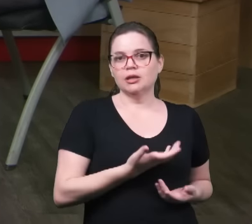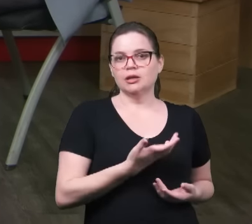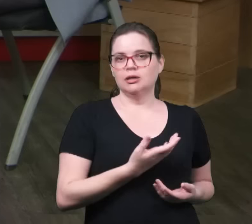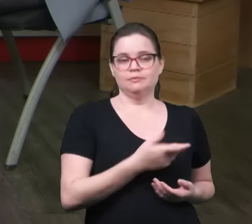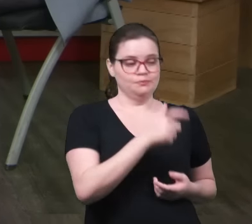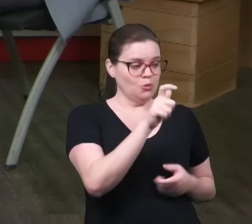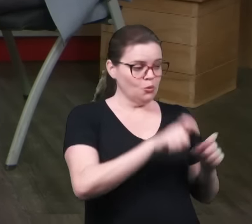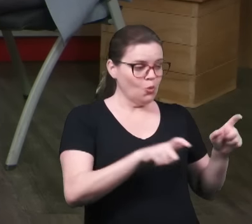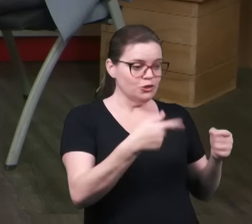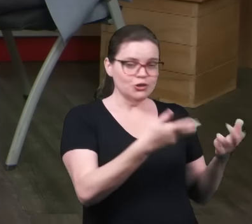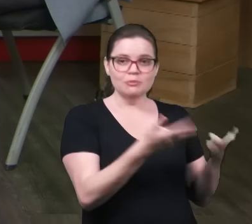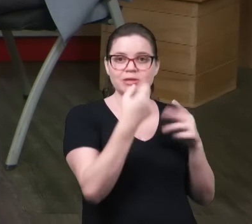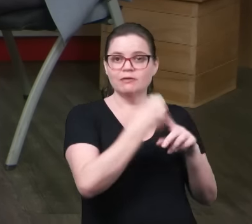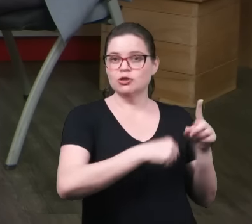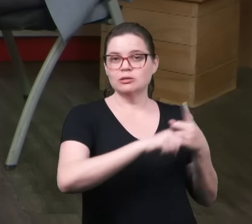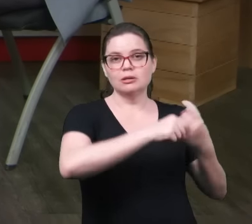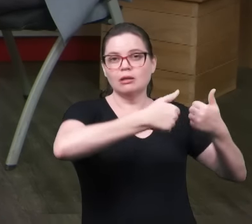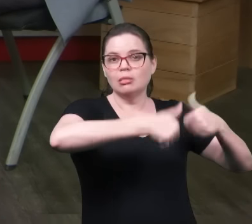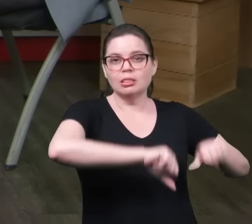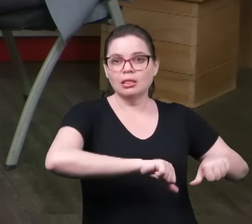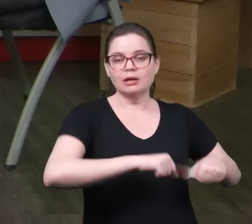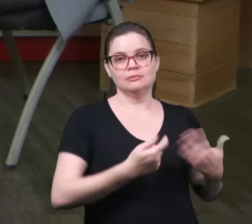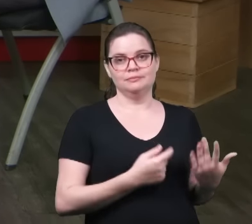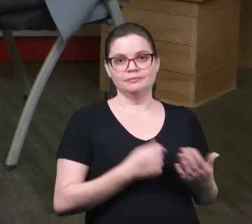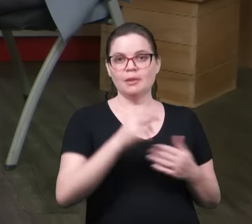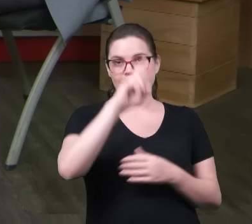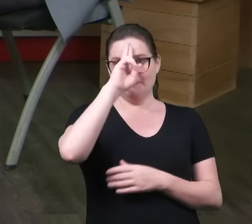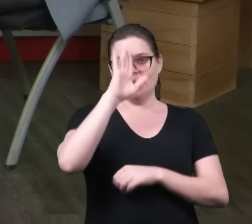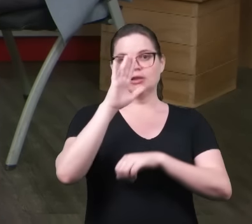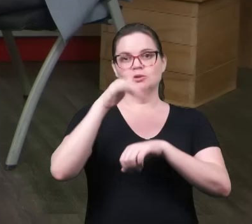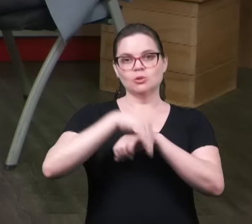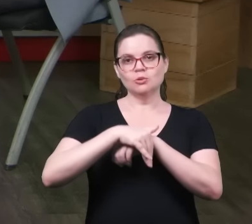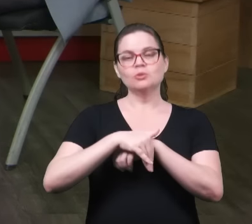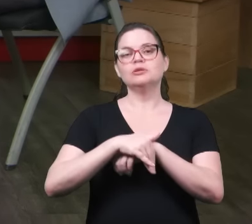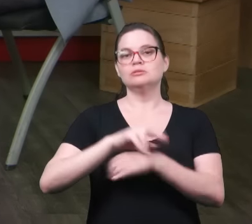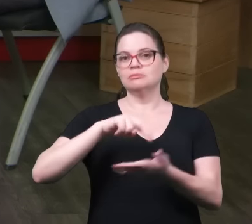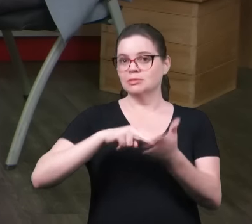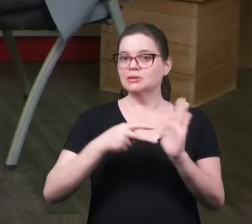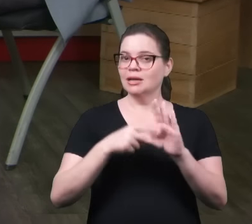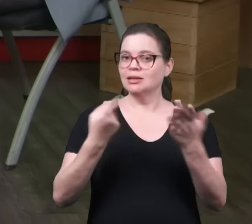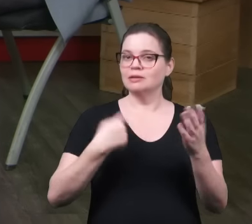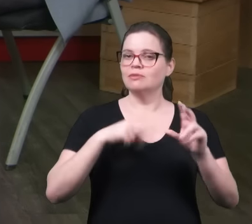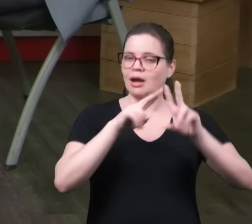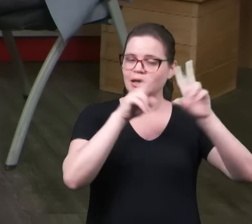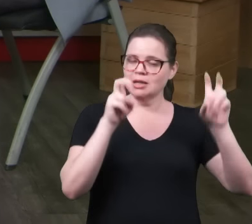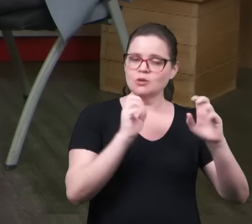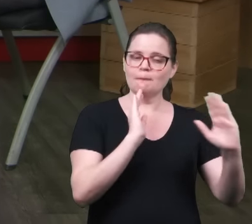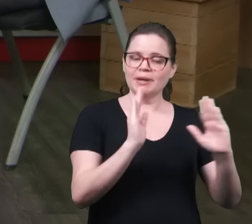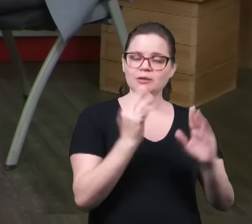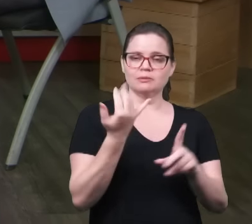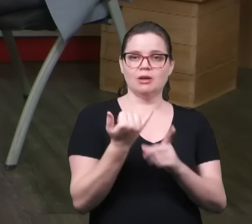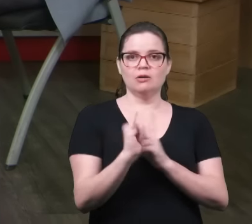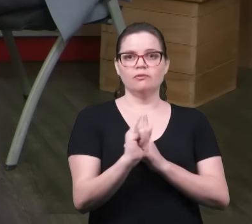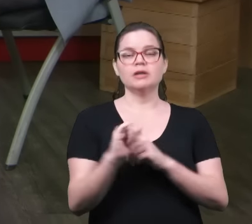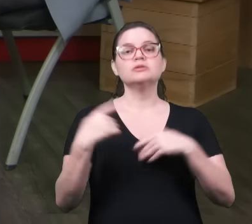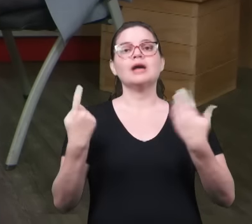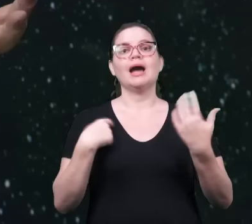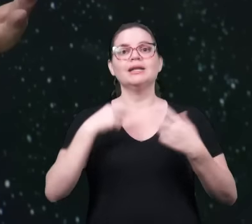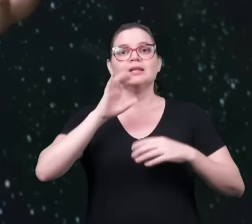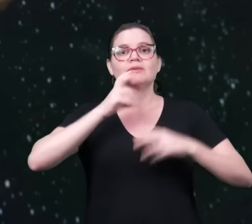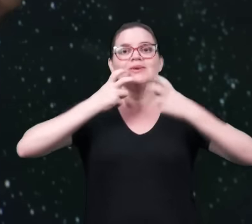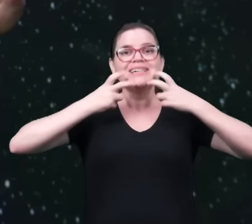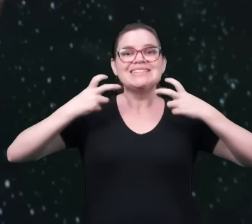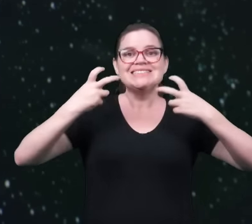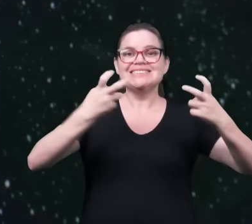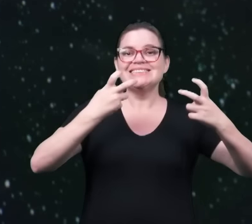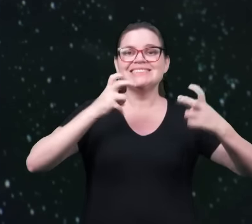mundo dos nossos dias, né? Então, à meia-noite fala desse grito, né? Meia-noite, aí vem o esposo. Quem é o esposo? É Jesus.